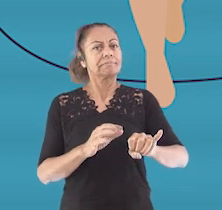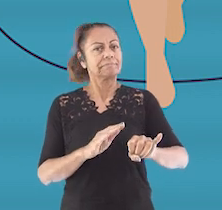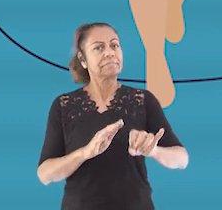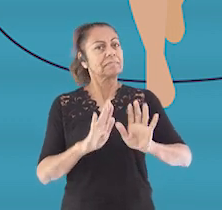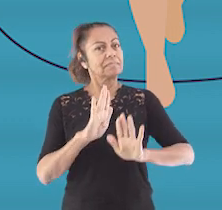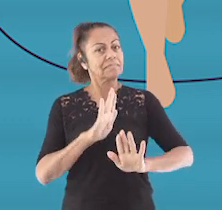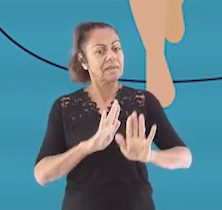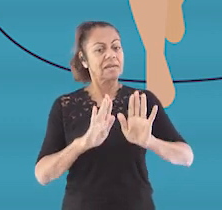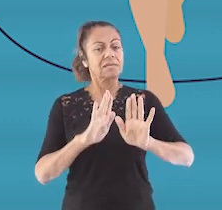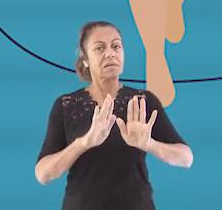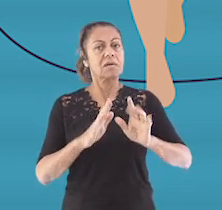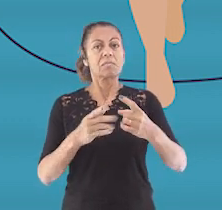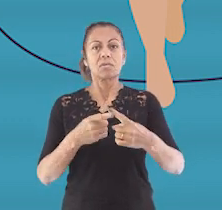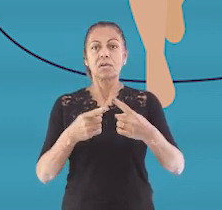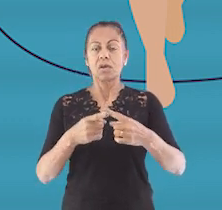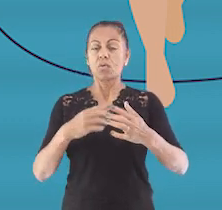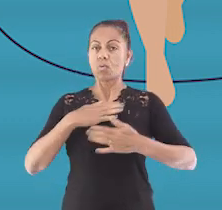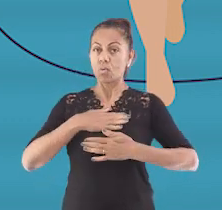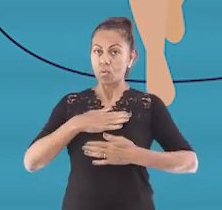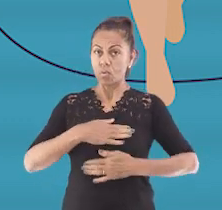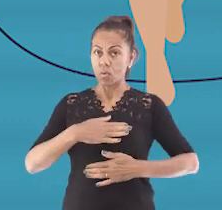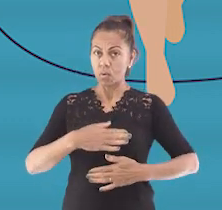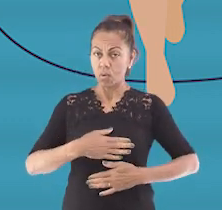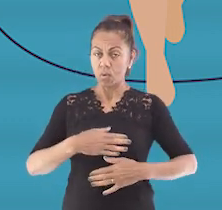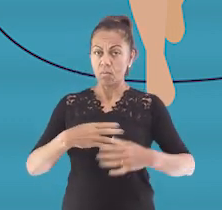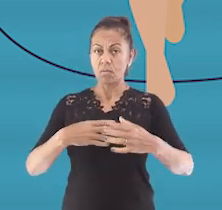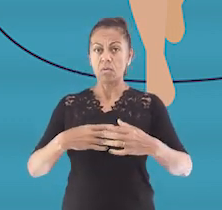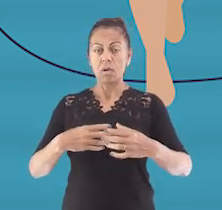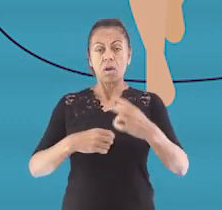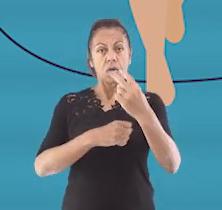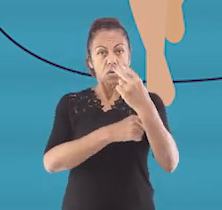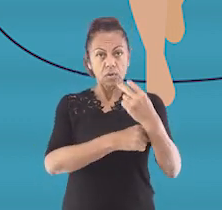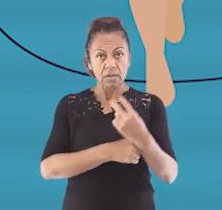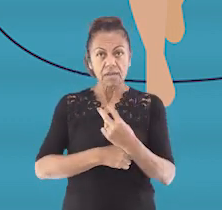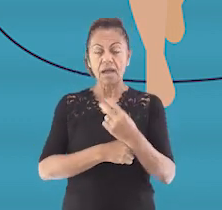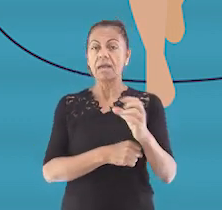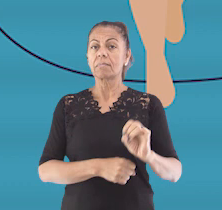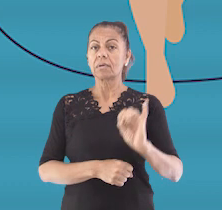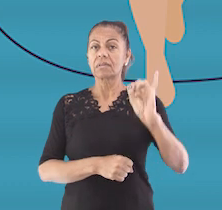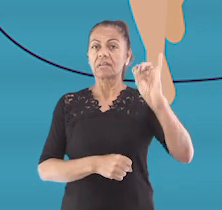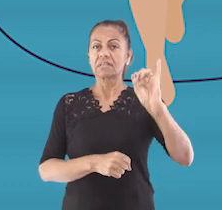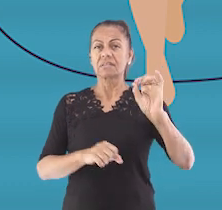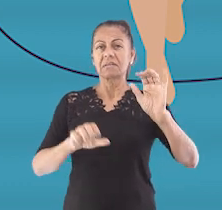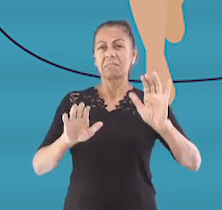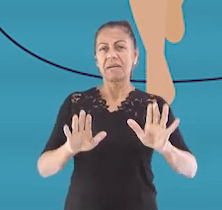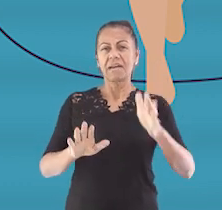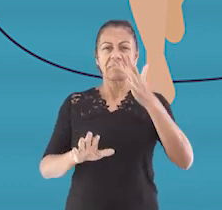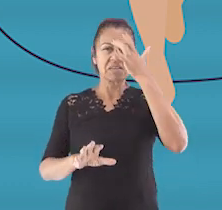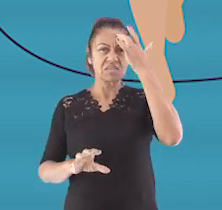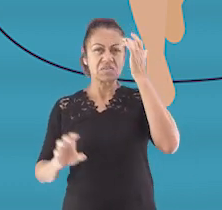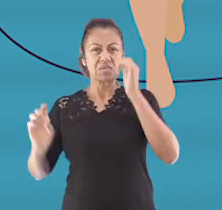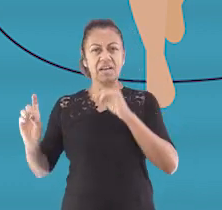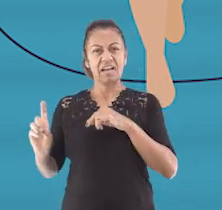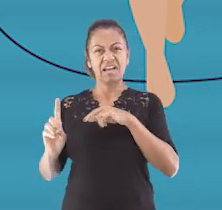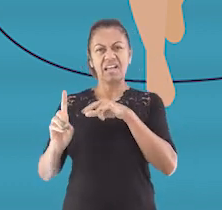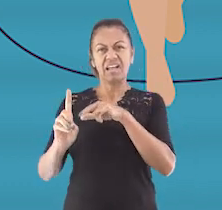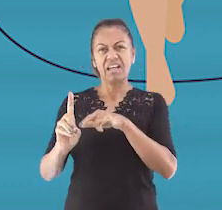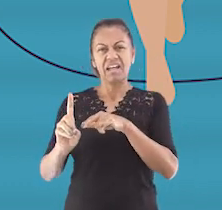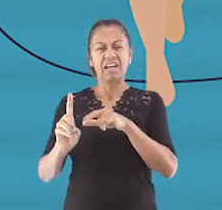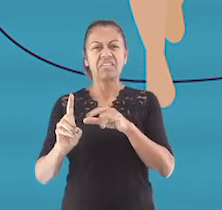objetivos alcançados a qualquer preço. Cuidar do corpo e da alimentação é super